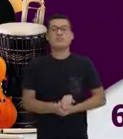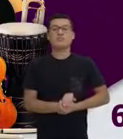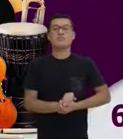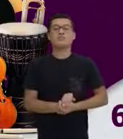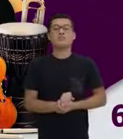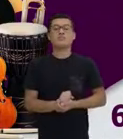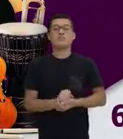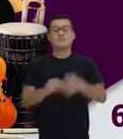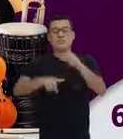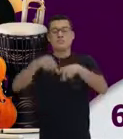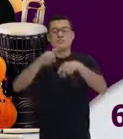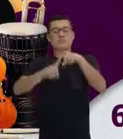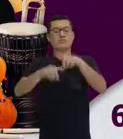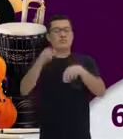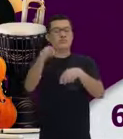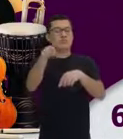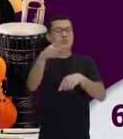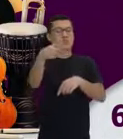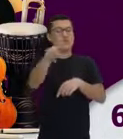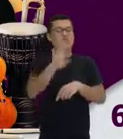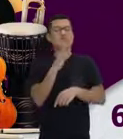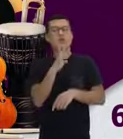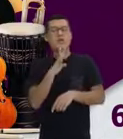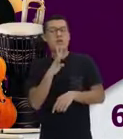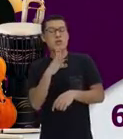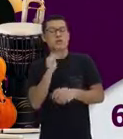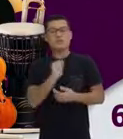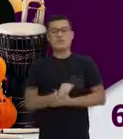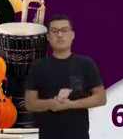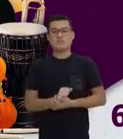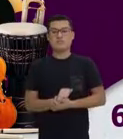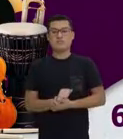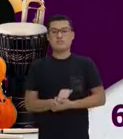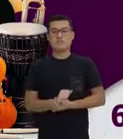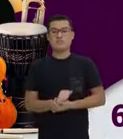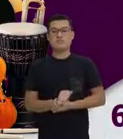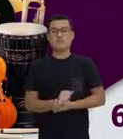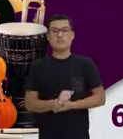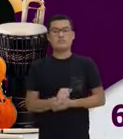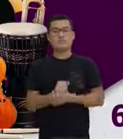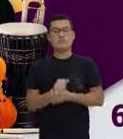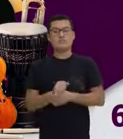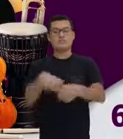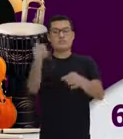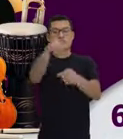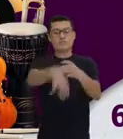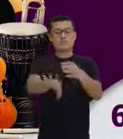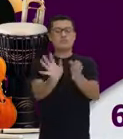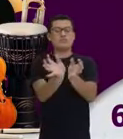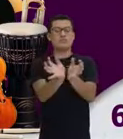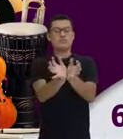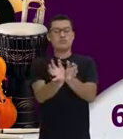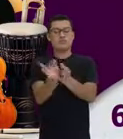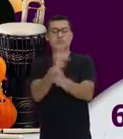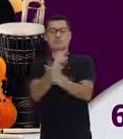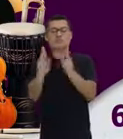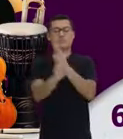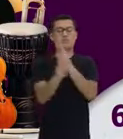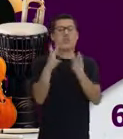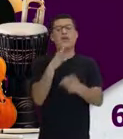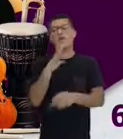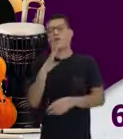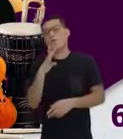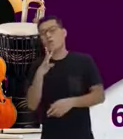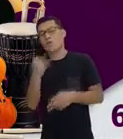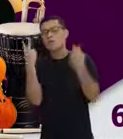quem instrumentos Você conhece então dentro da nossa comunidade a gente vai interagir vai